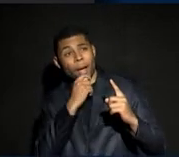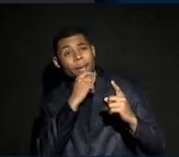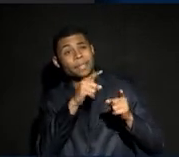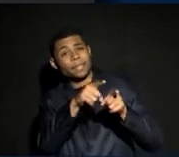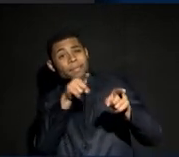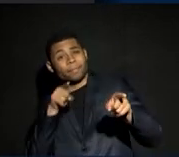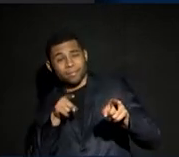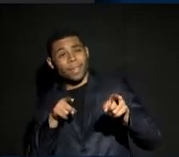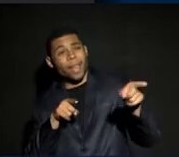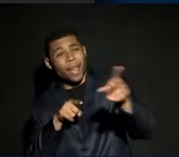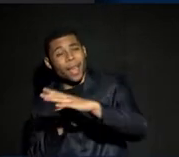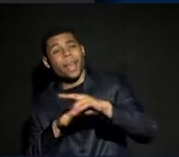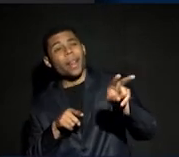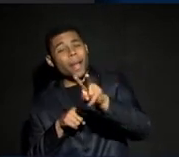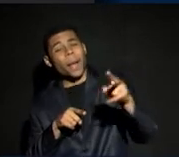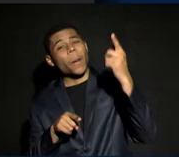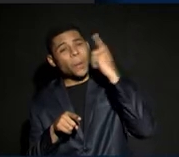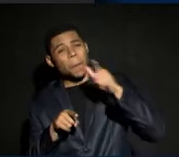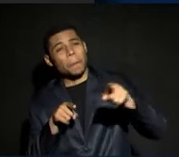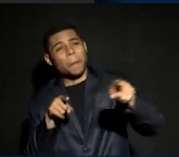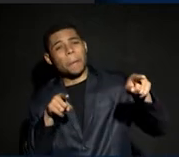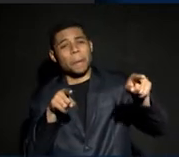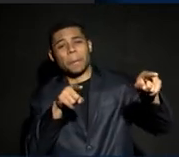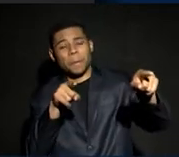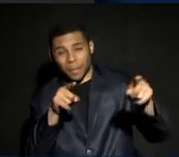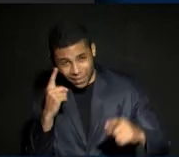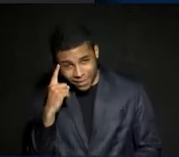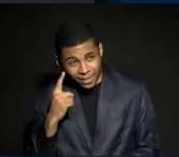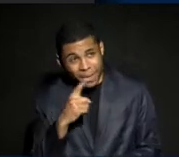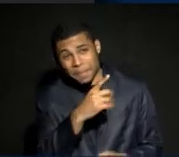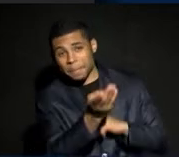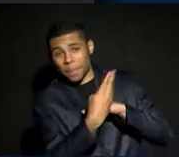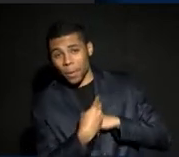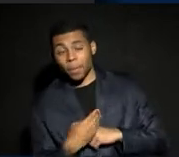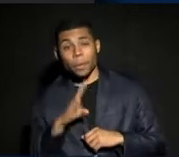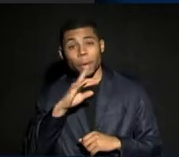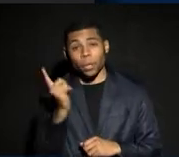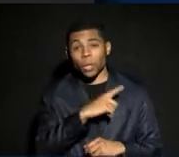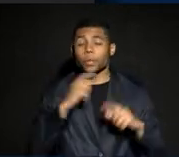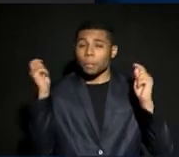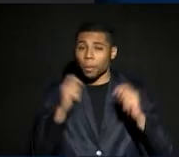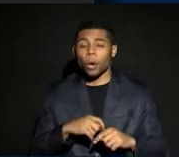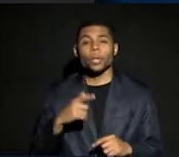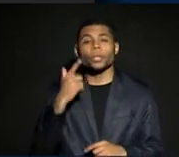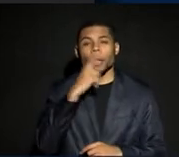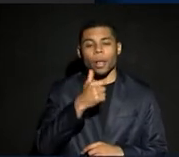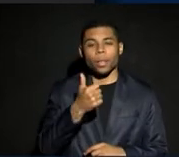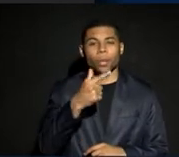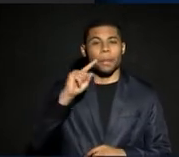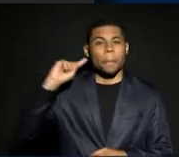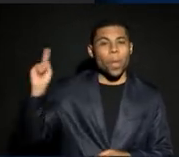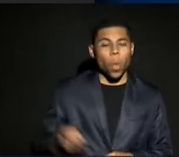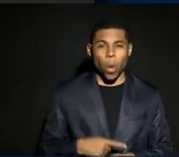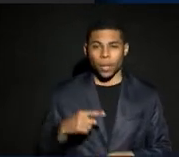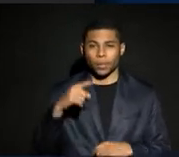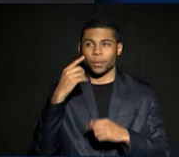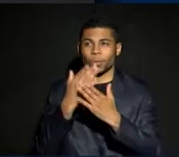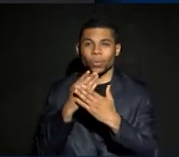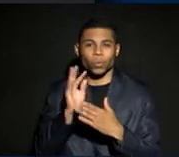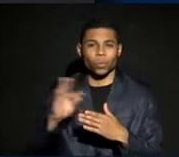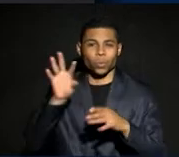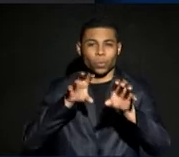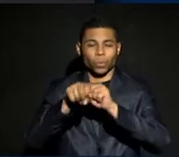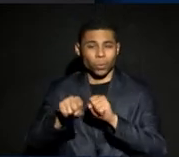tem espaço para novos universitários no Brasil. Nós devemos chegar a 12 milhões de universitários para estar num padrão razoável